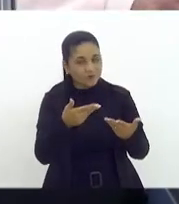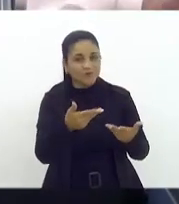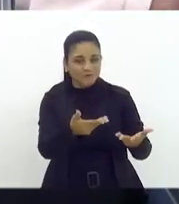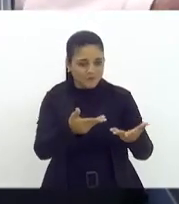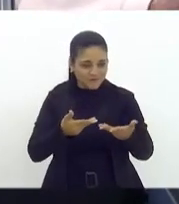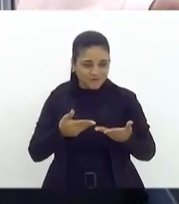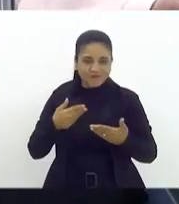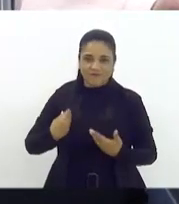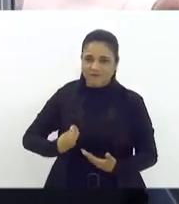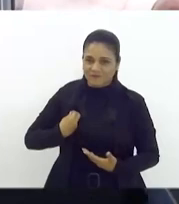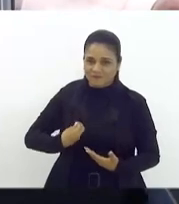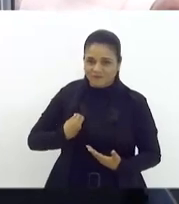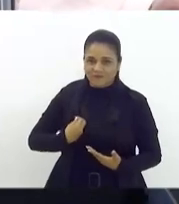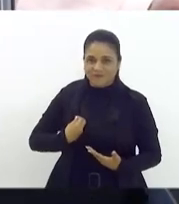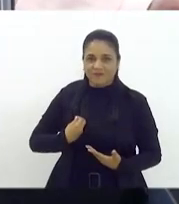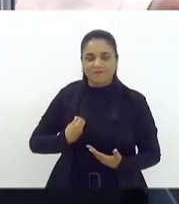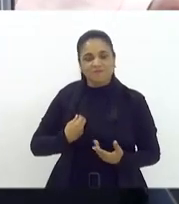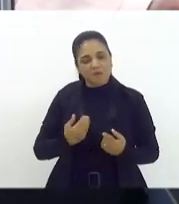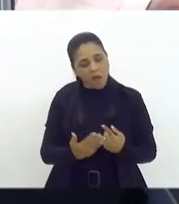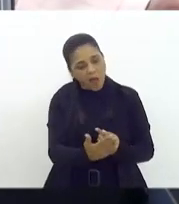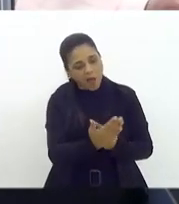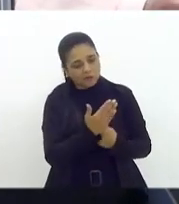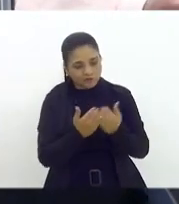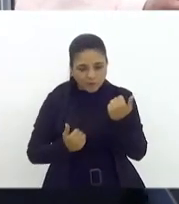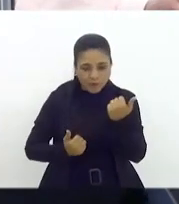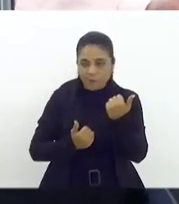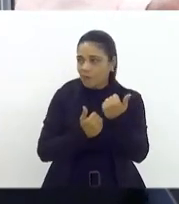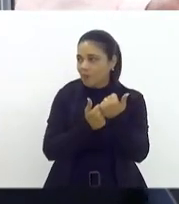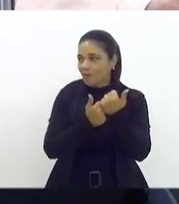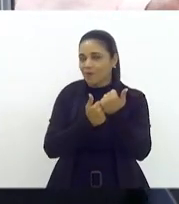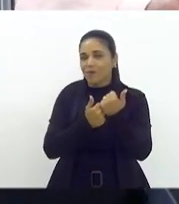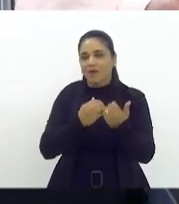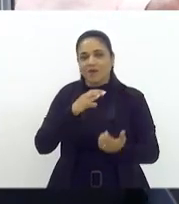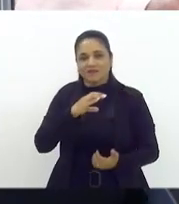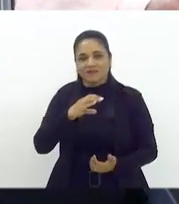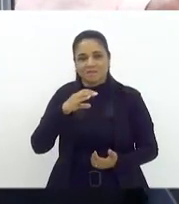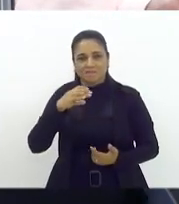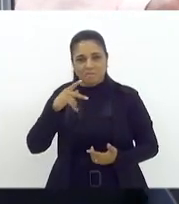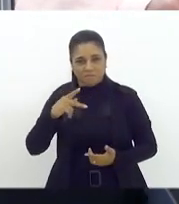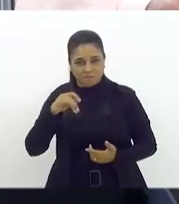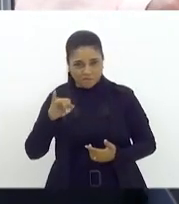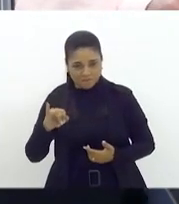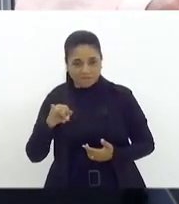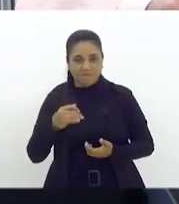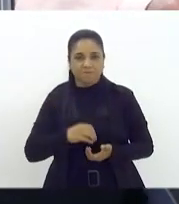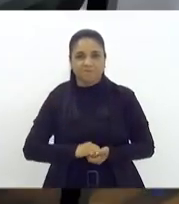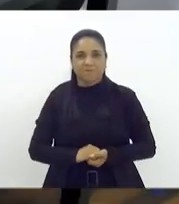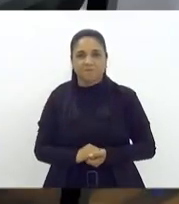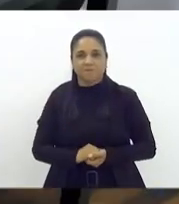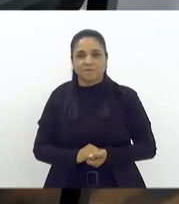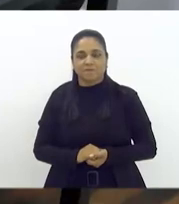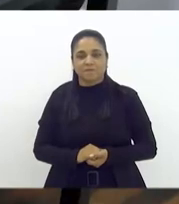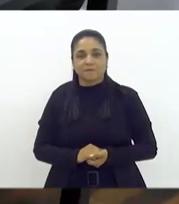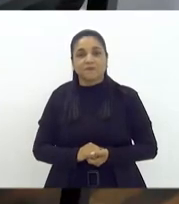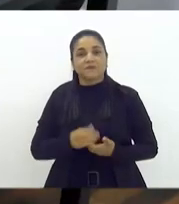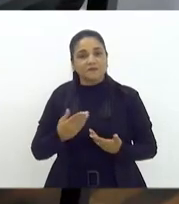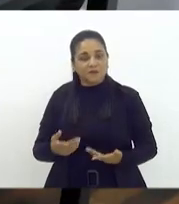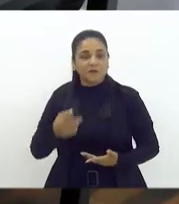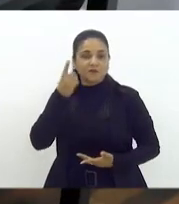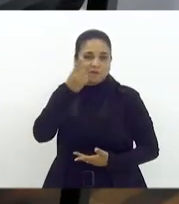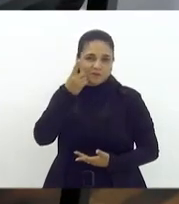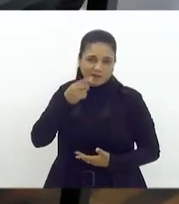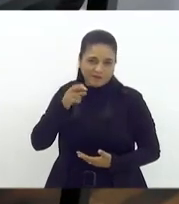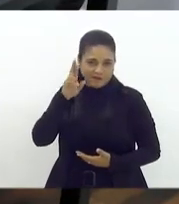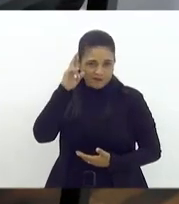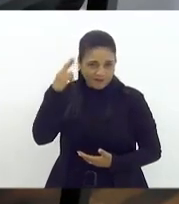e disponibilidade de contribuir com esta CPI Boa tarde deputada Renata Souza